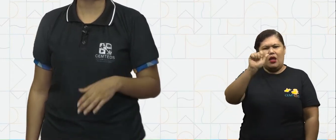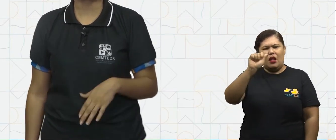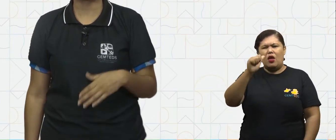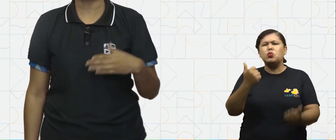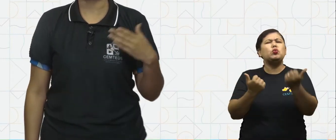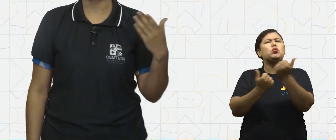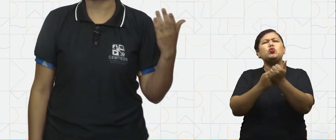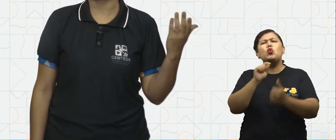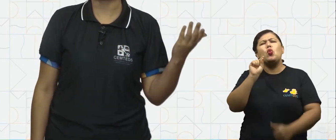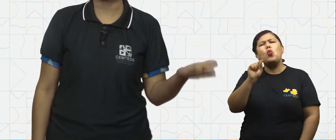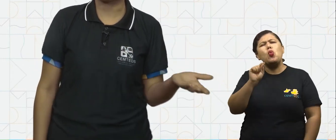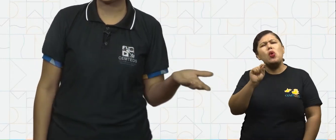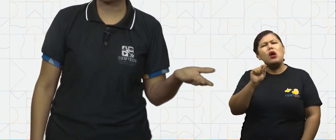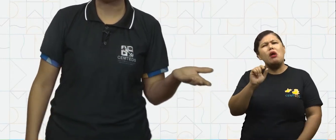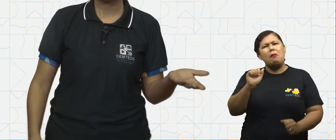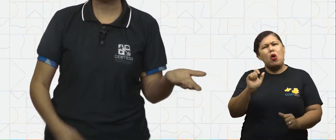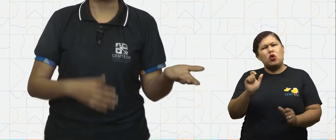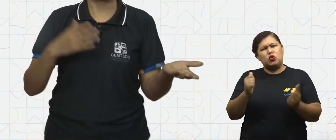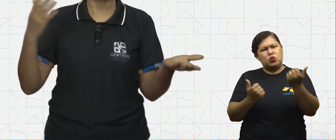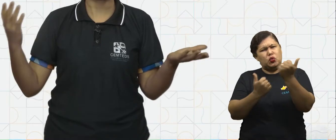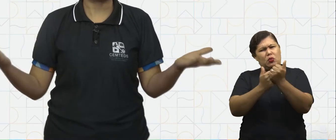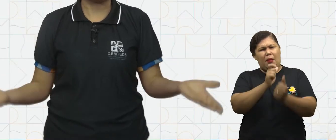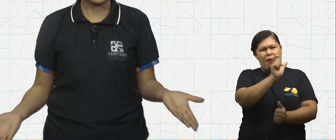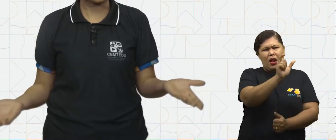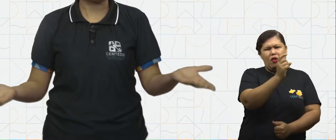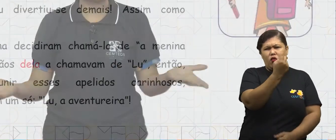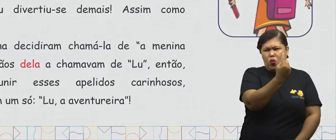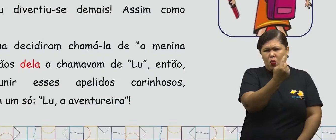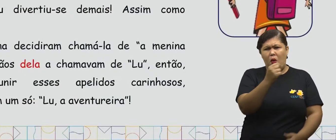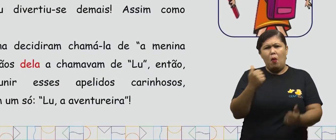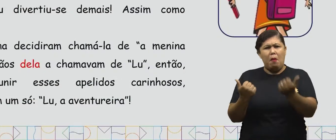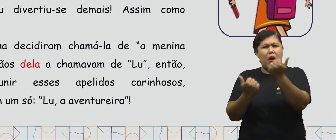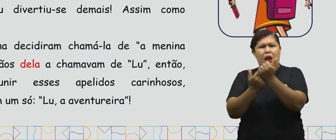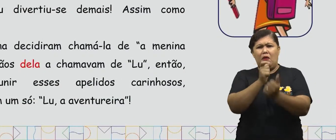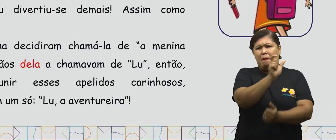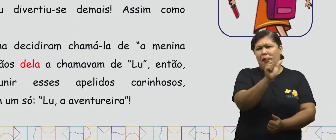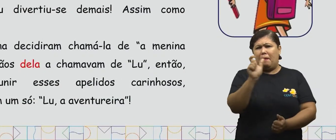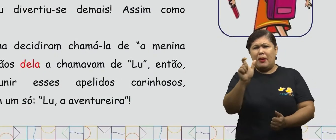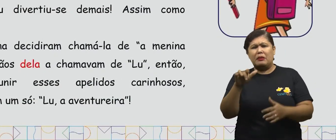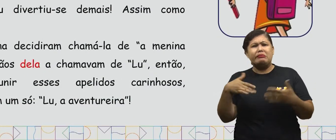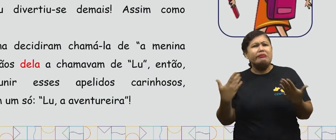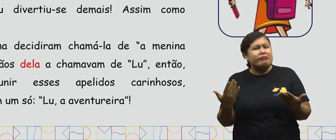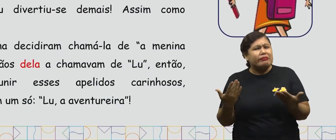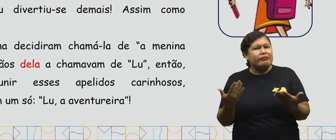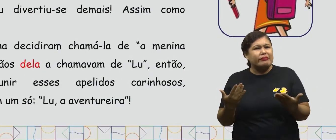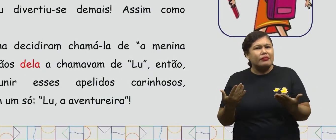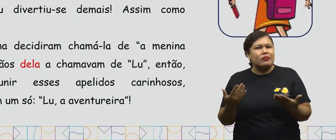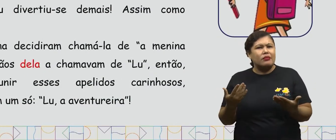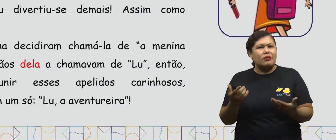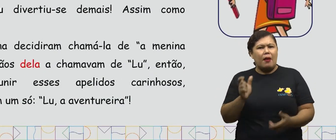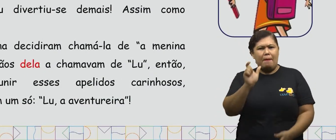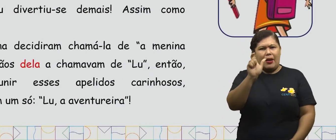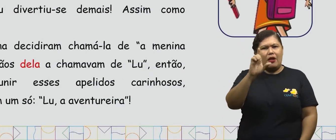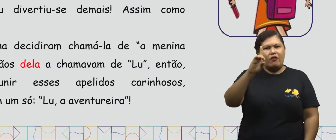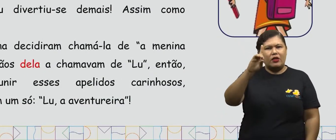que substitui uma palavra só ou mais de uma palavra? A palavra dela está no texto,